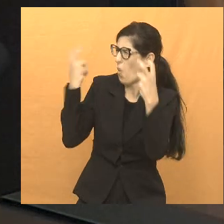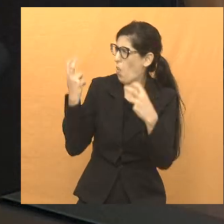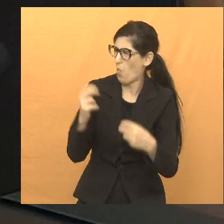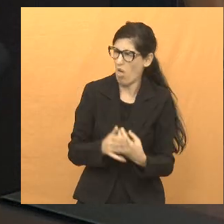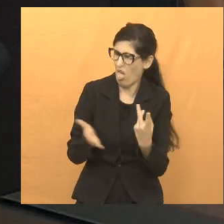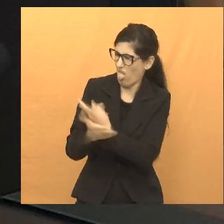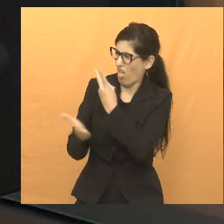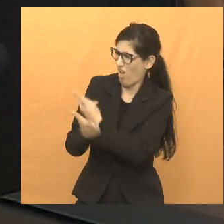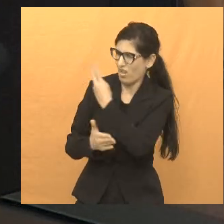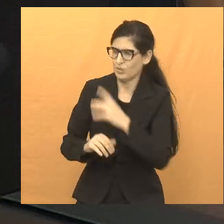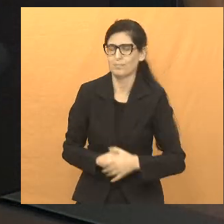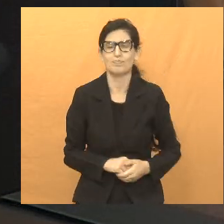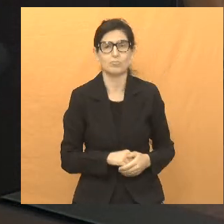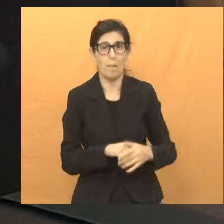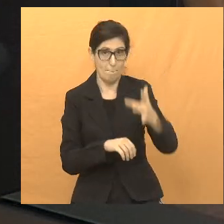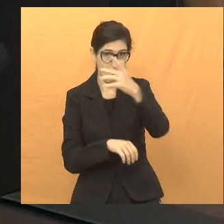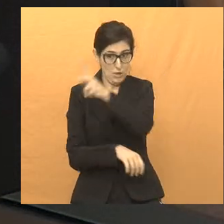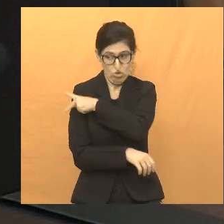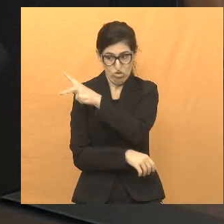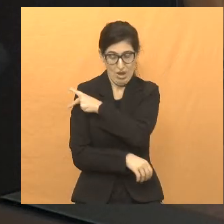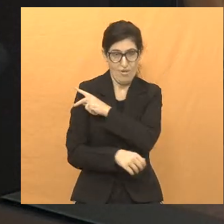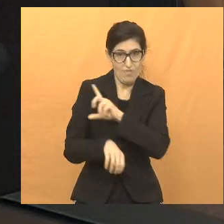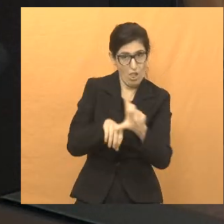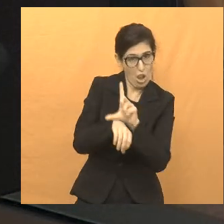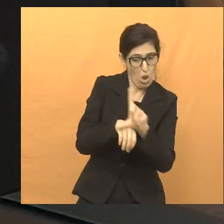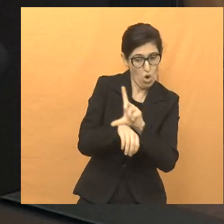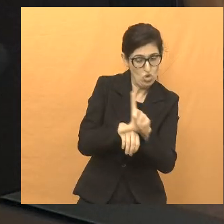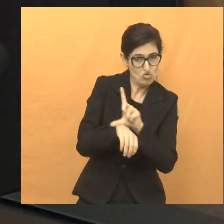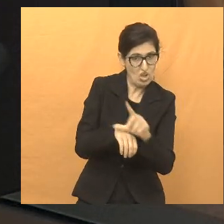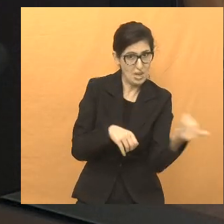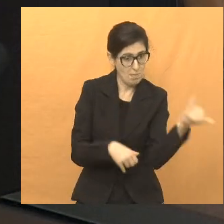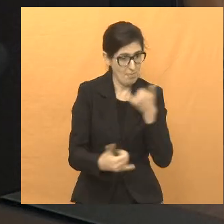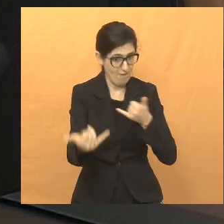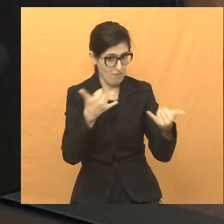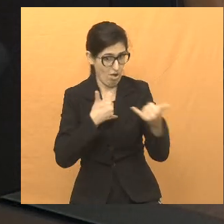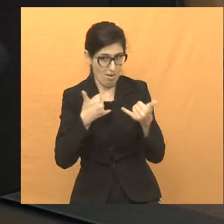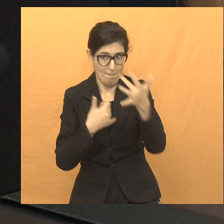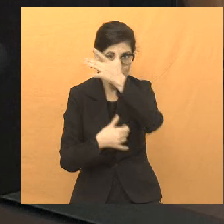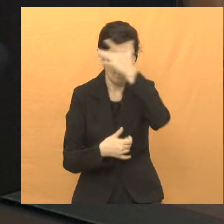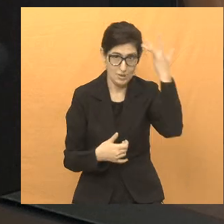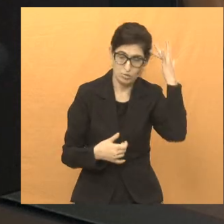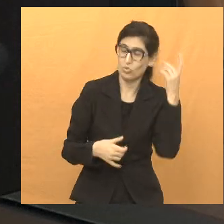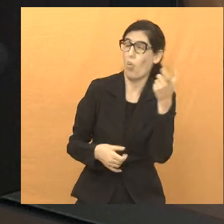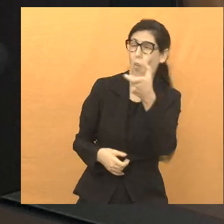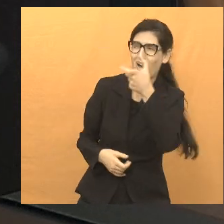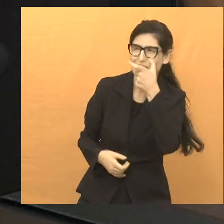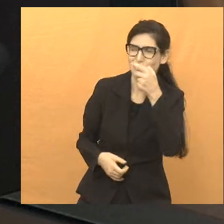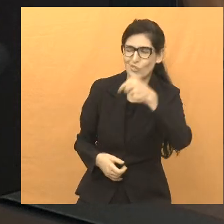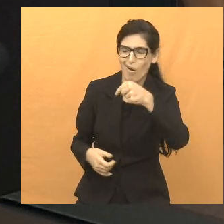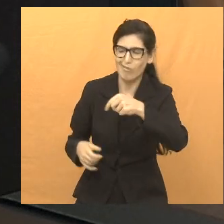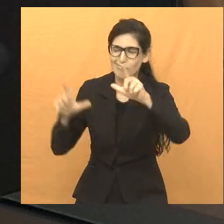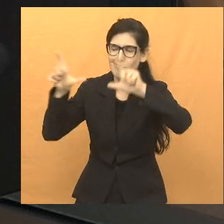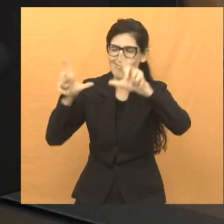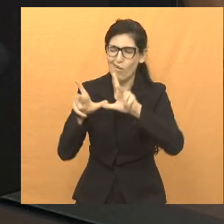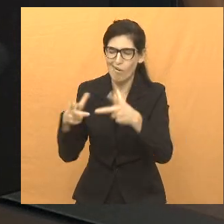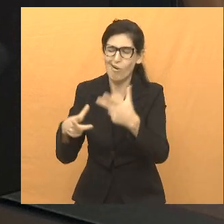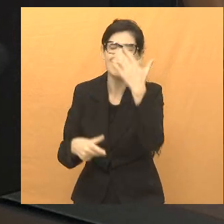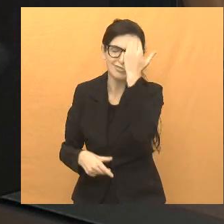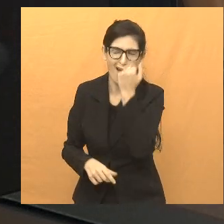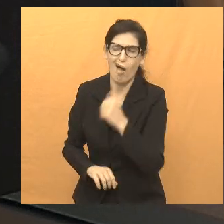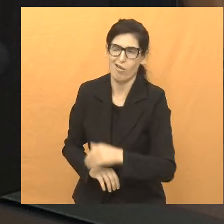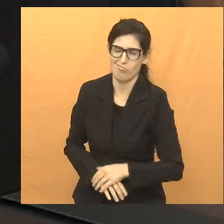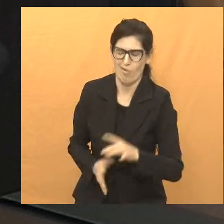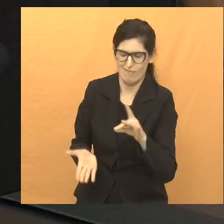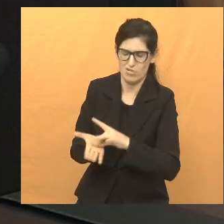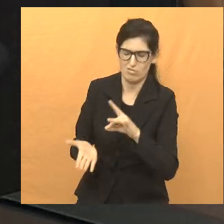no nome dos comerciantes que falam. Se estiver ouvindo, se estiver assistindo a TV Câmara, ele vai saber que eu estou falando porque eles me falaram. E